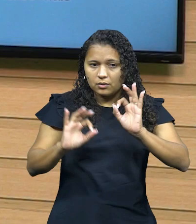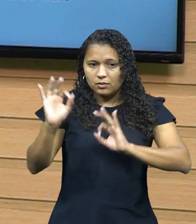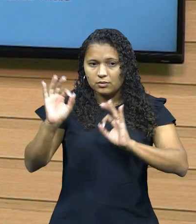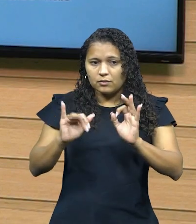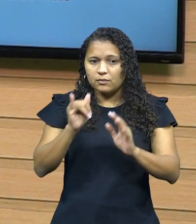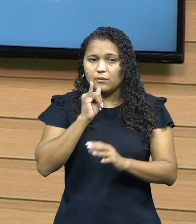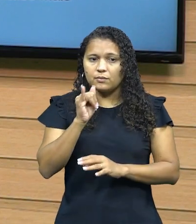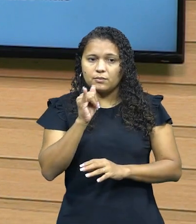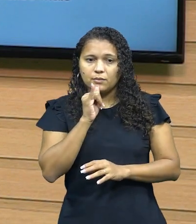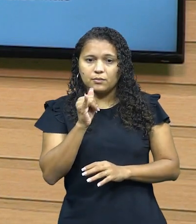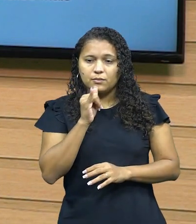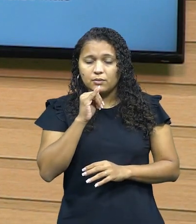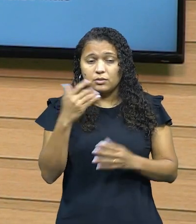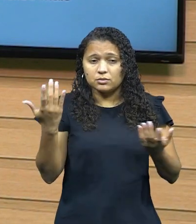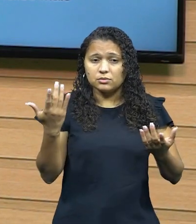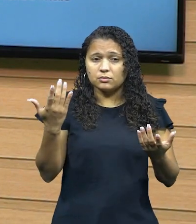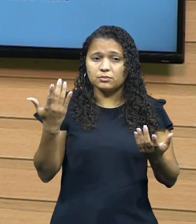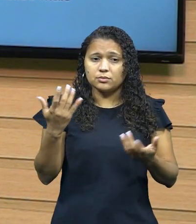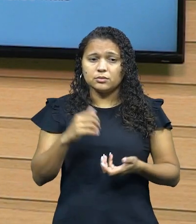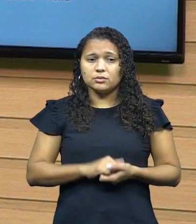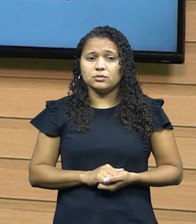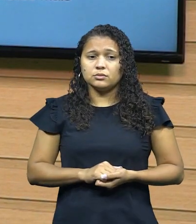está seca, sem